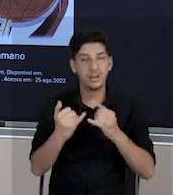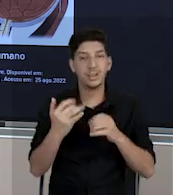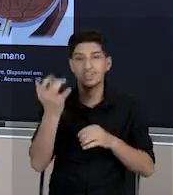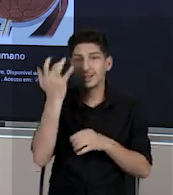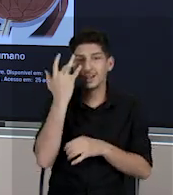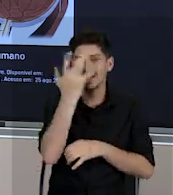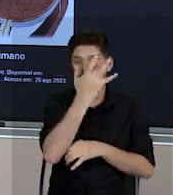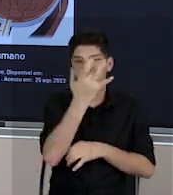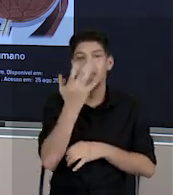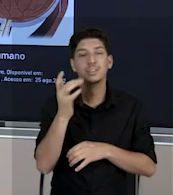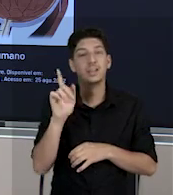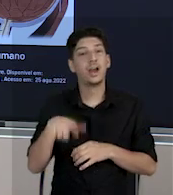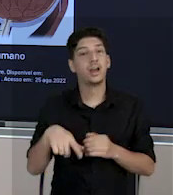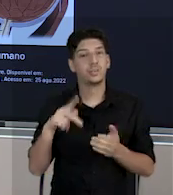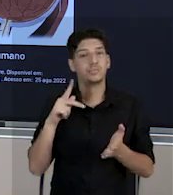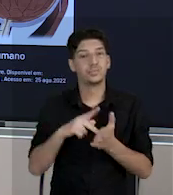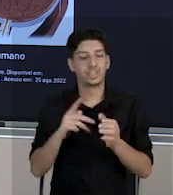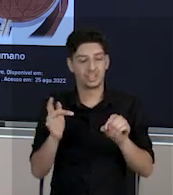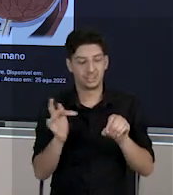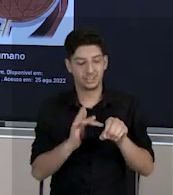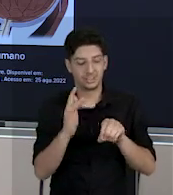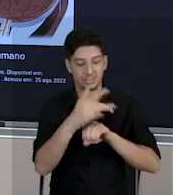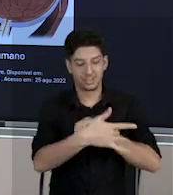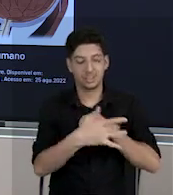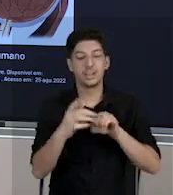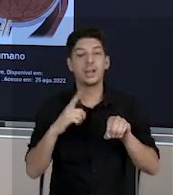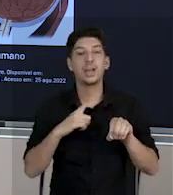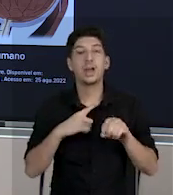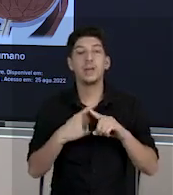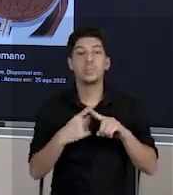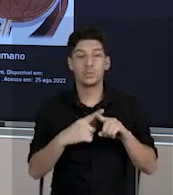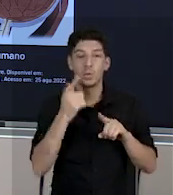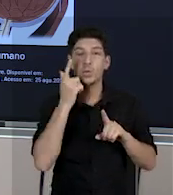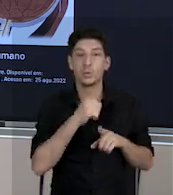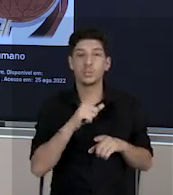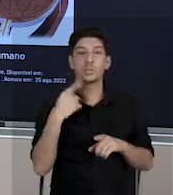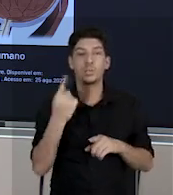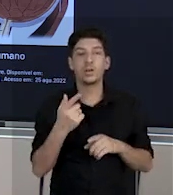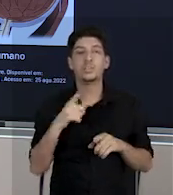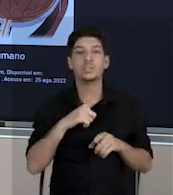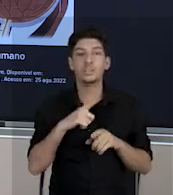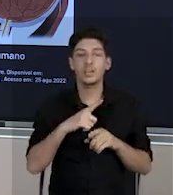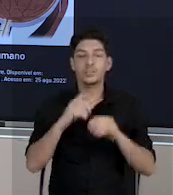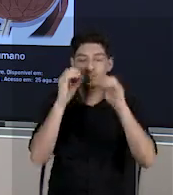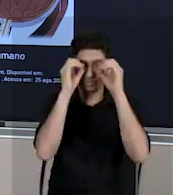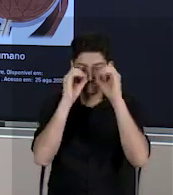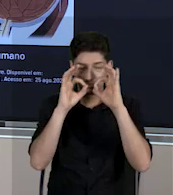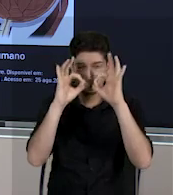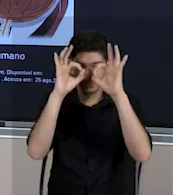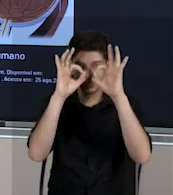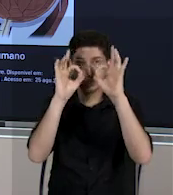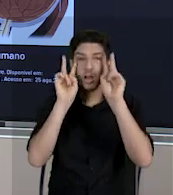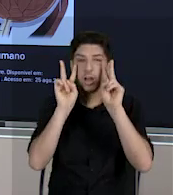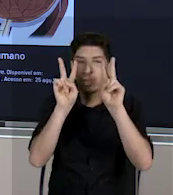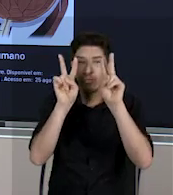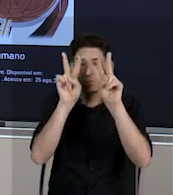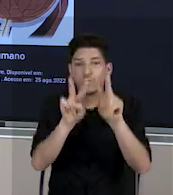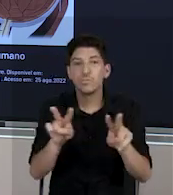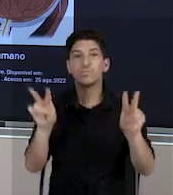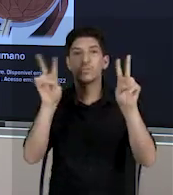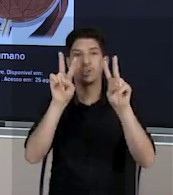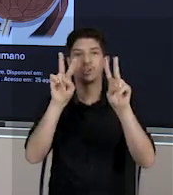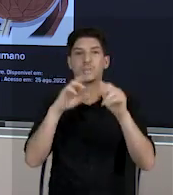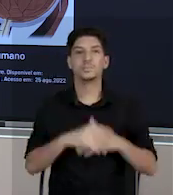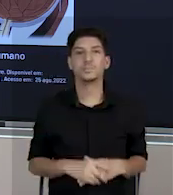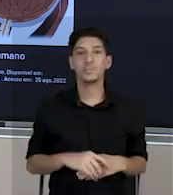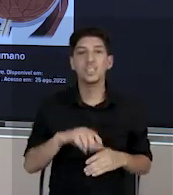elas são de fato duas lentes que vão garantir que a gente forme de maneira adequada a nossa visão. O mau